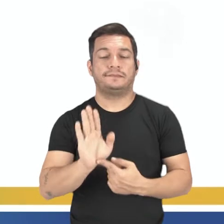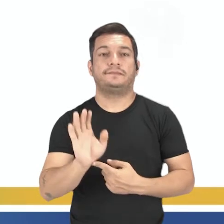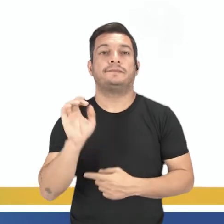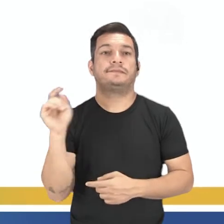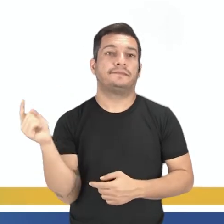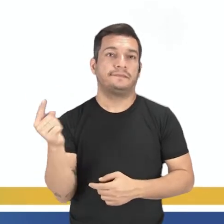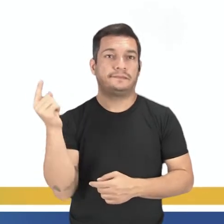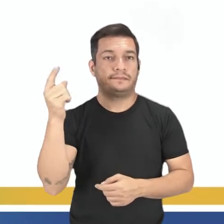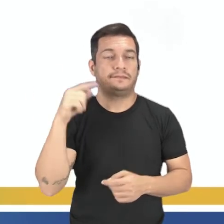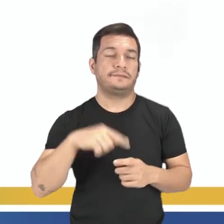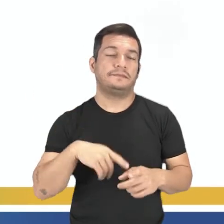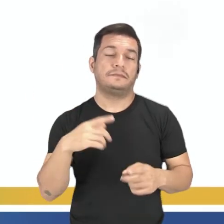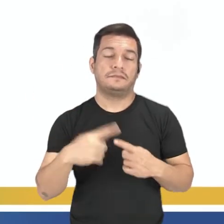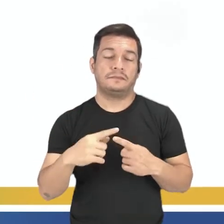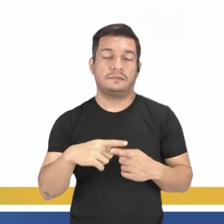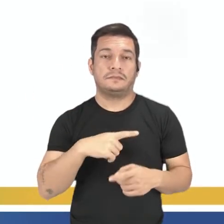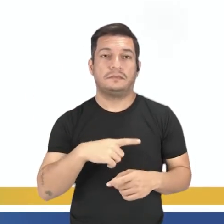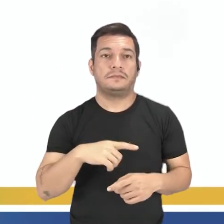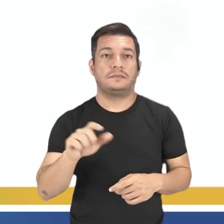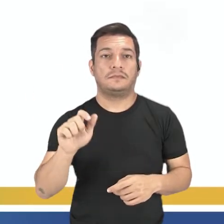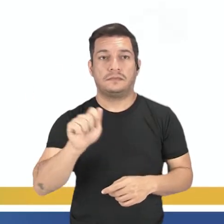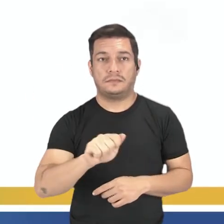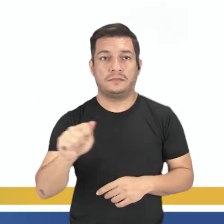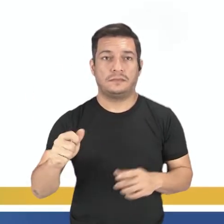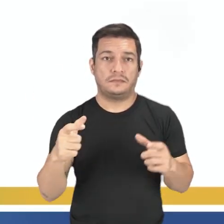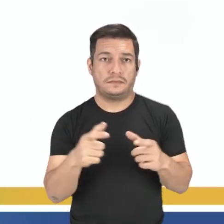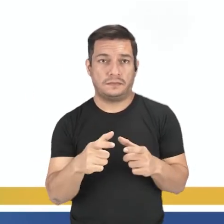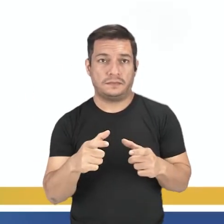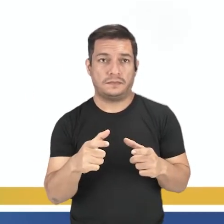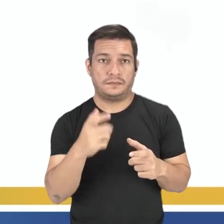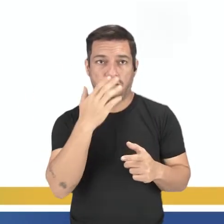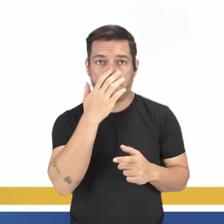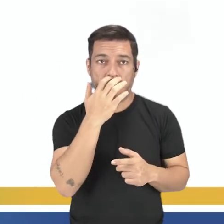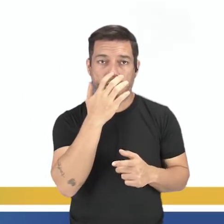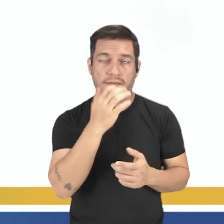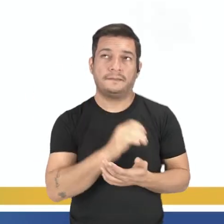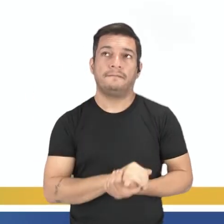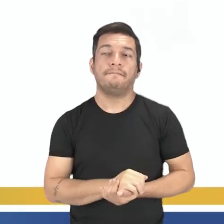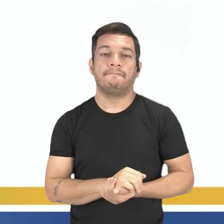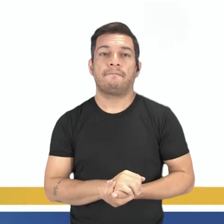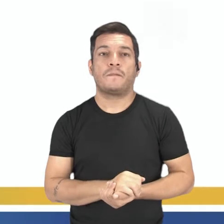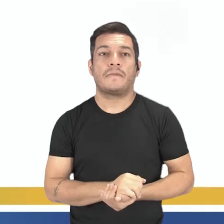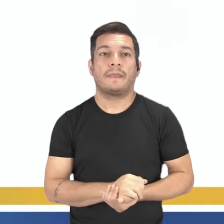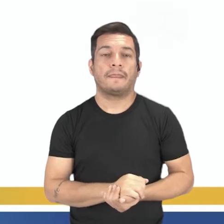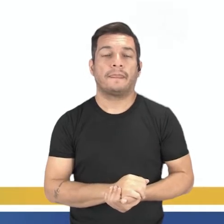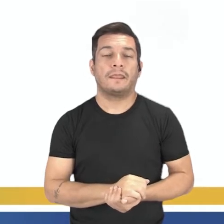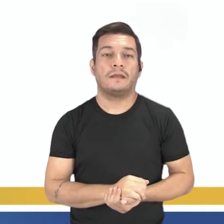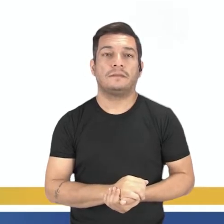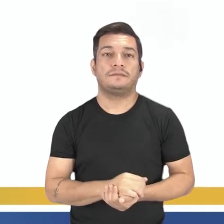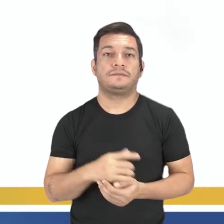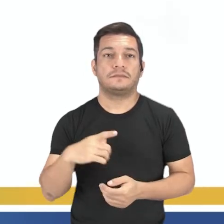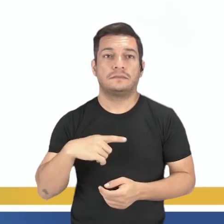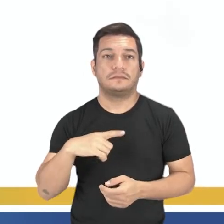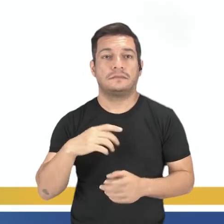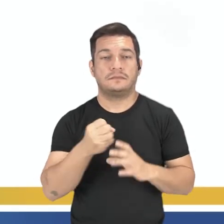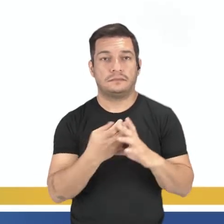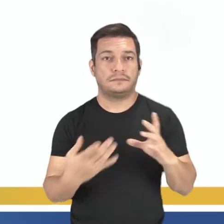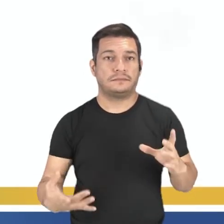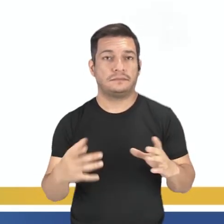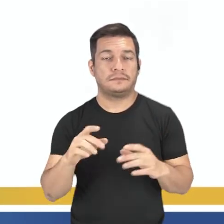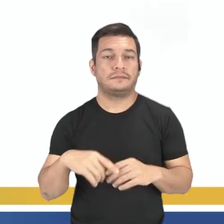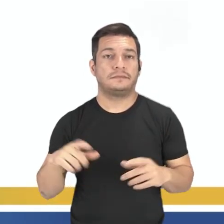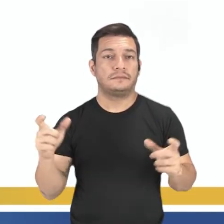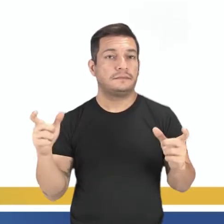indivíduo, porque eu tenho uma homozigose recessiva, então eu tenho tipo assim, a menor expressão da característica